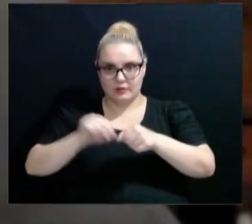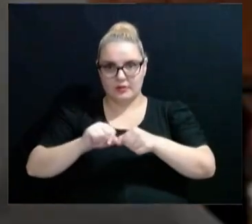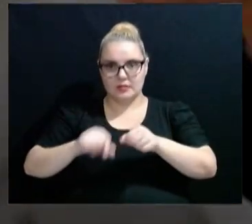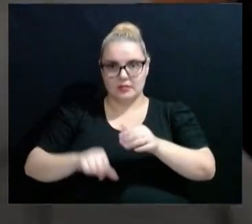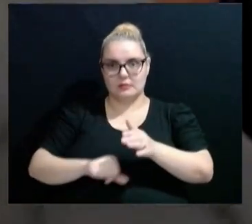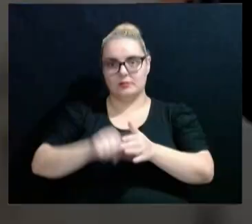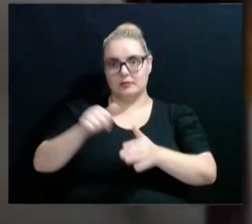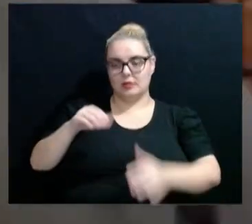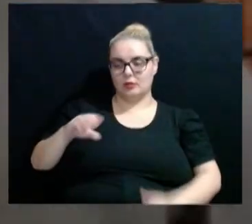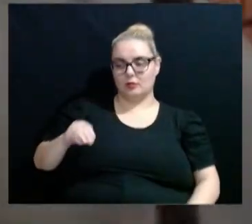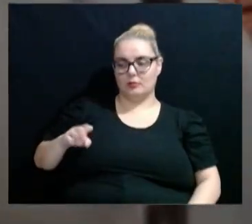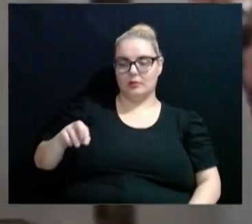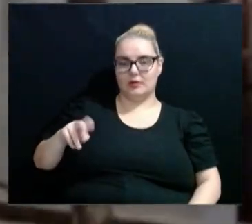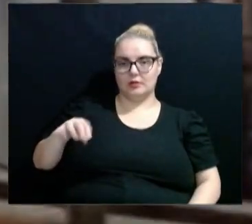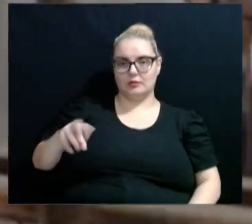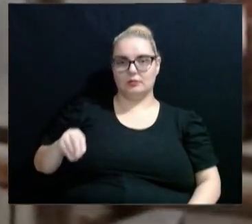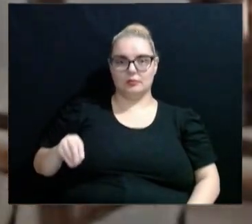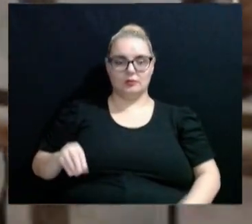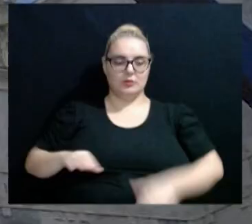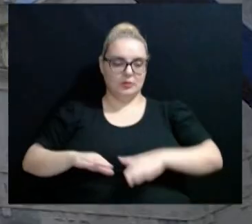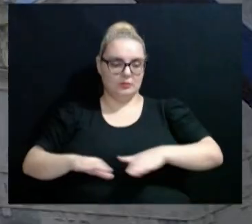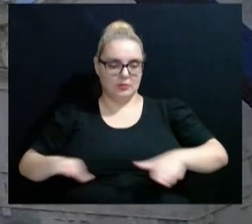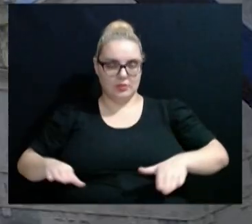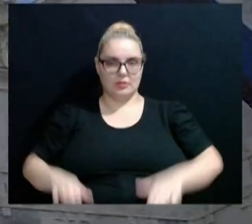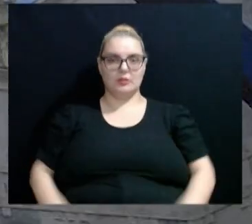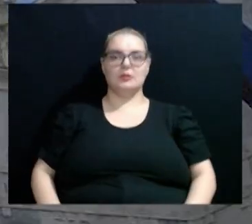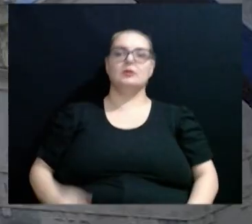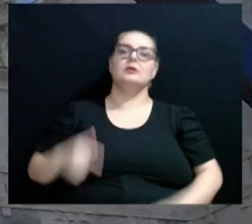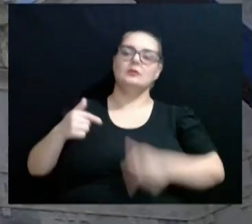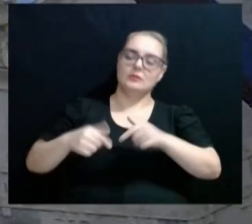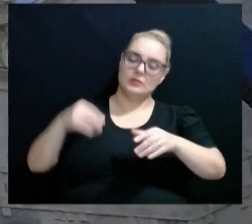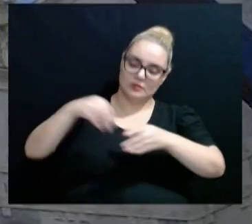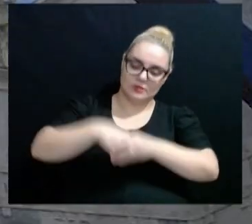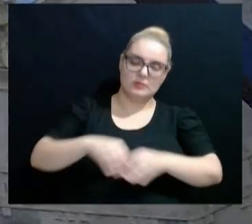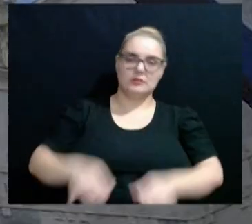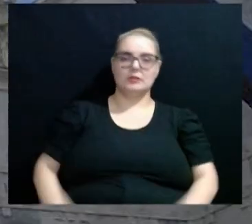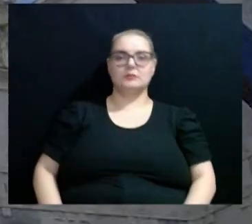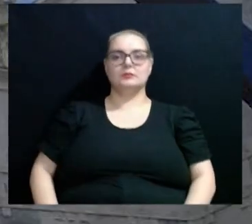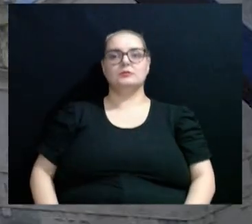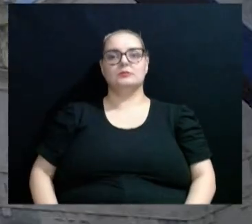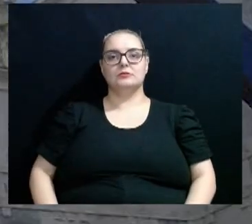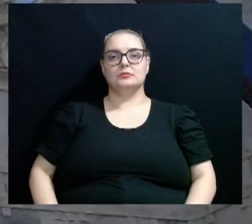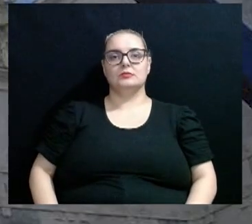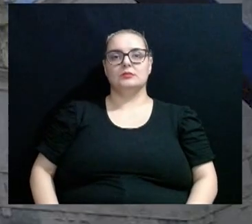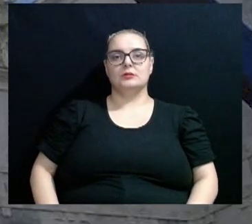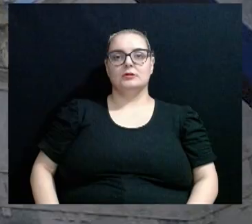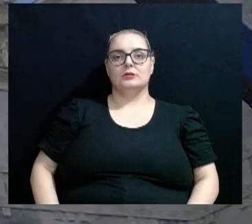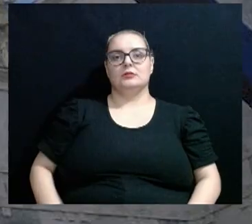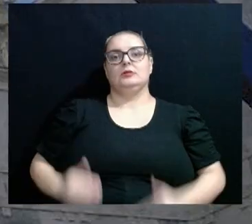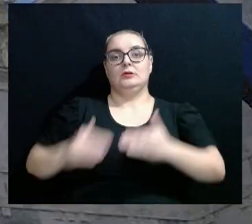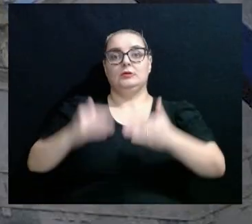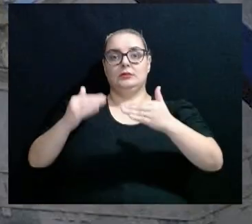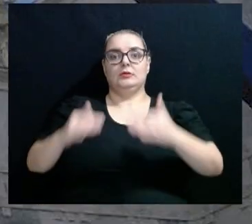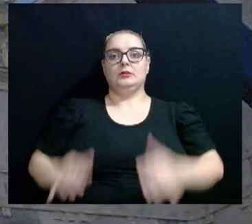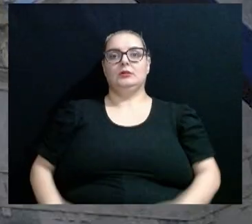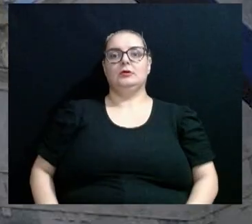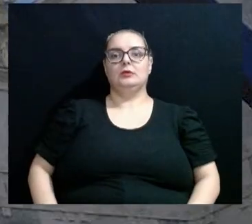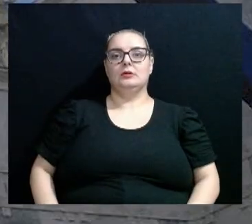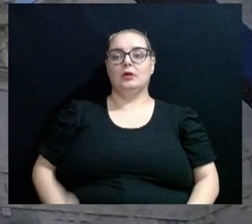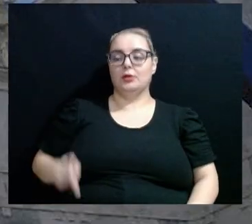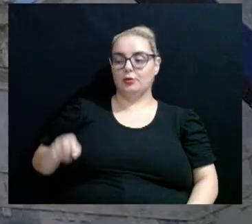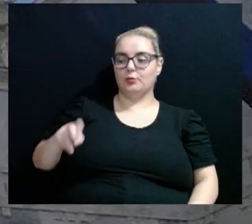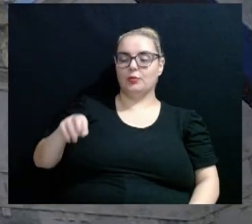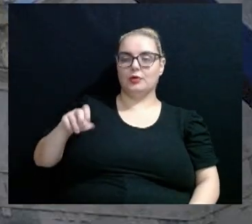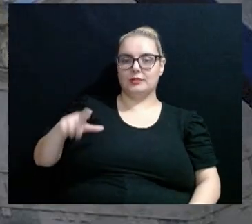depois daquilo, peguei uma obra, eu tinha comprado um terreno, fizemos primeiro cobertura, só cobertura, piso, e fomos fazer os